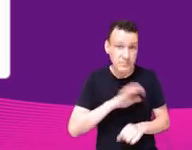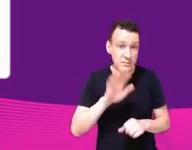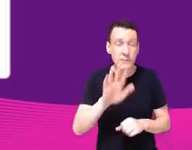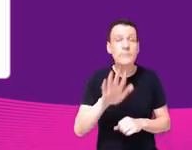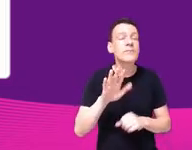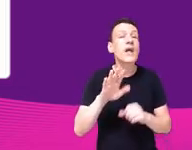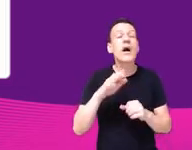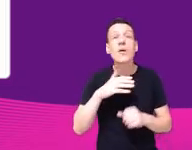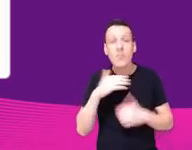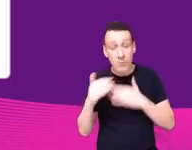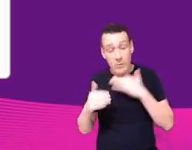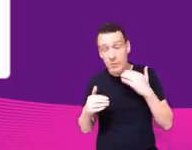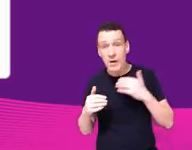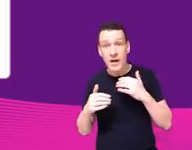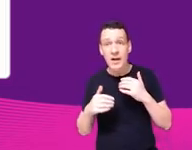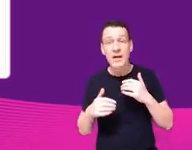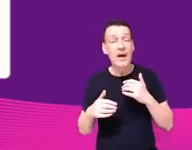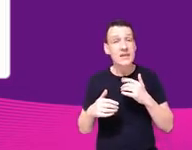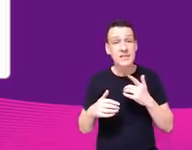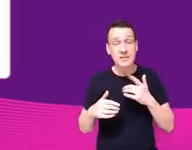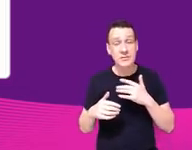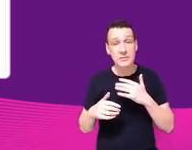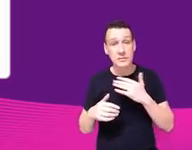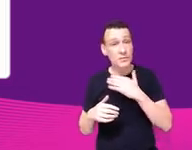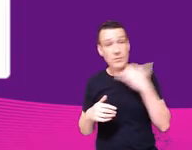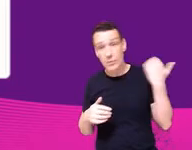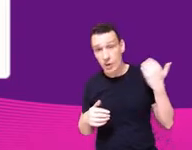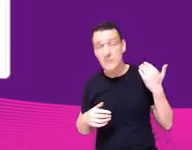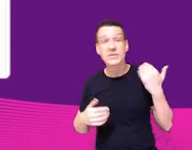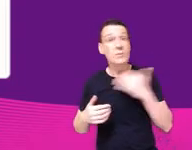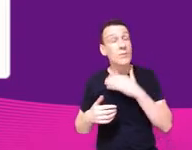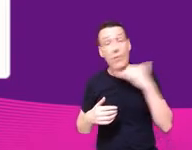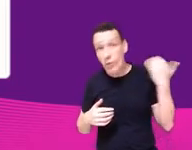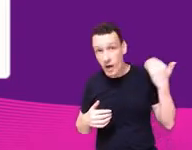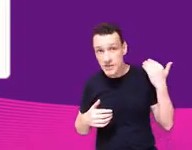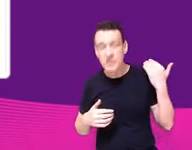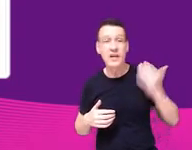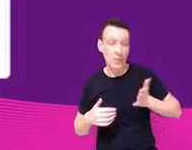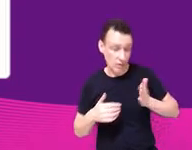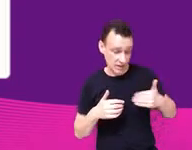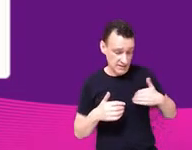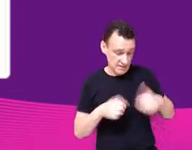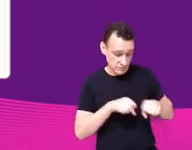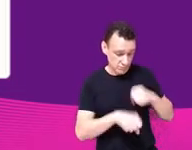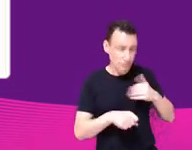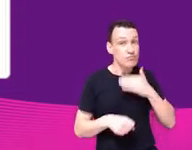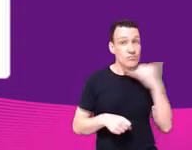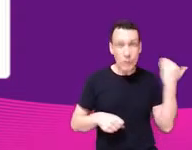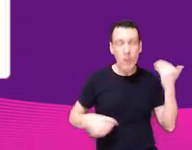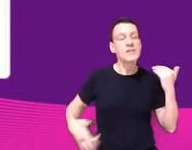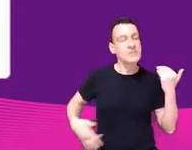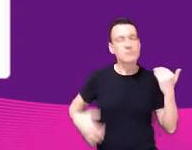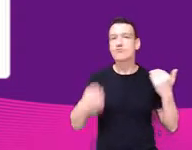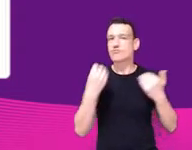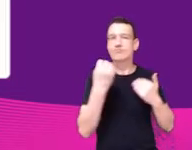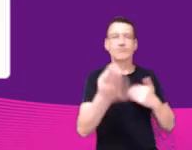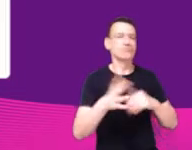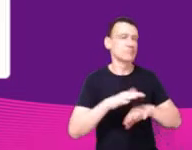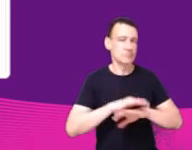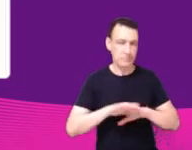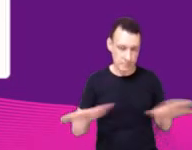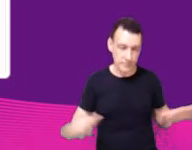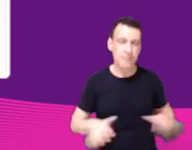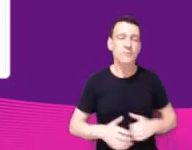com doadores em assistolia, com doadores em morte cardíaca. E aqui nós temos a distribuição percentual